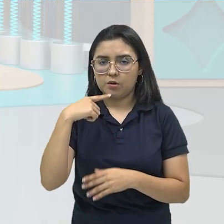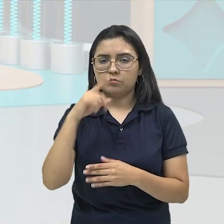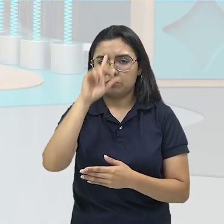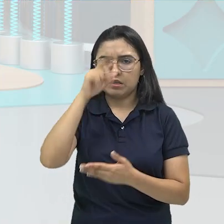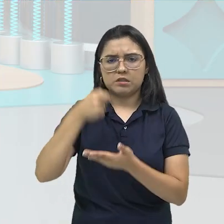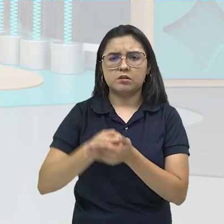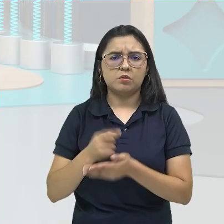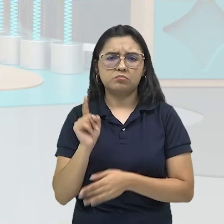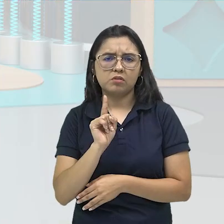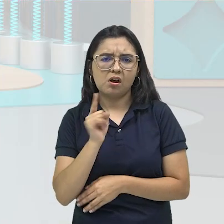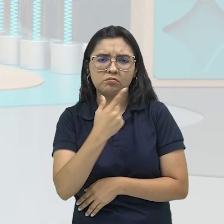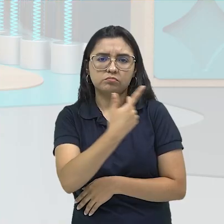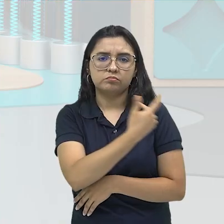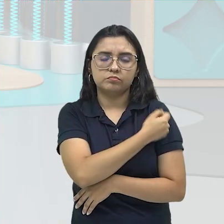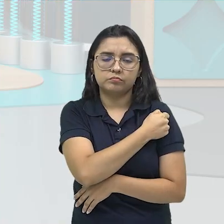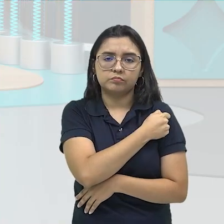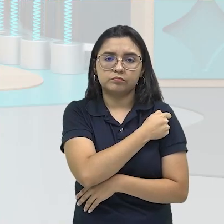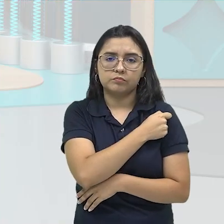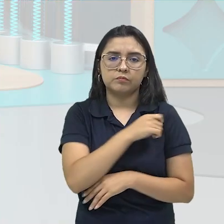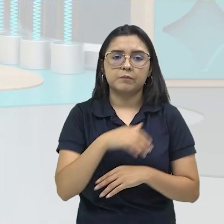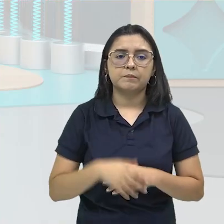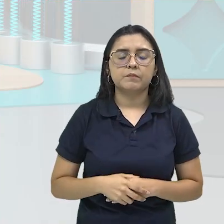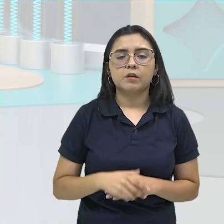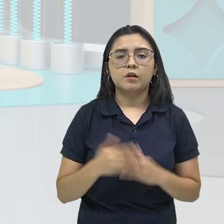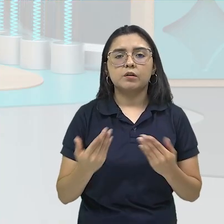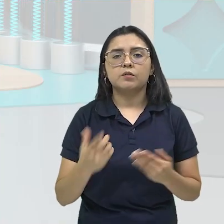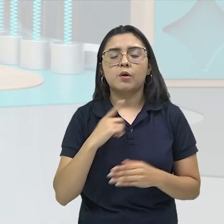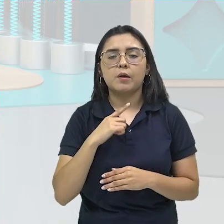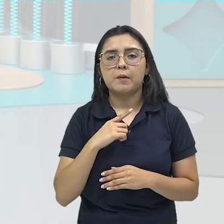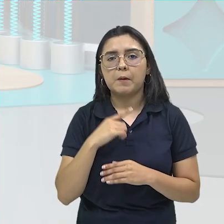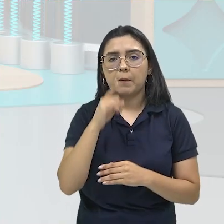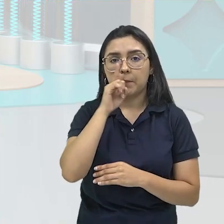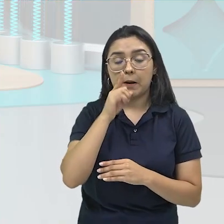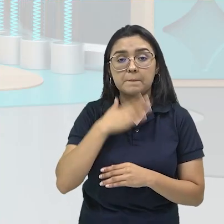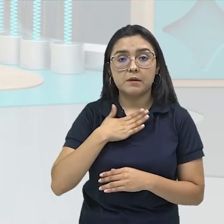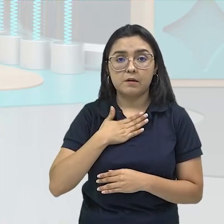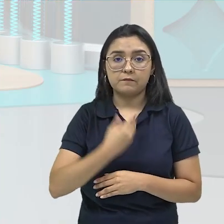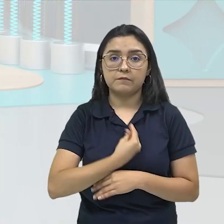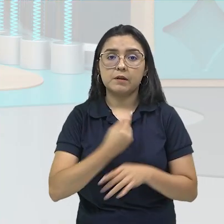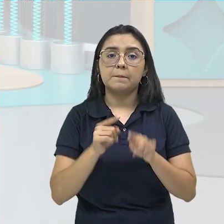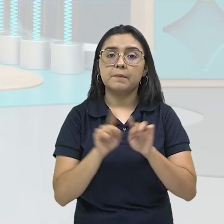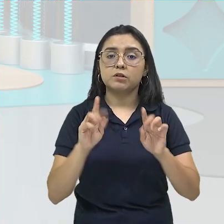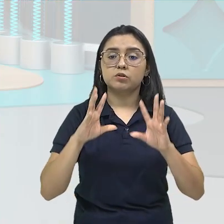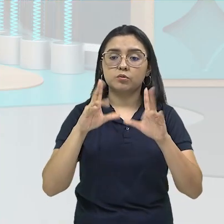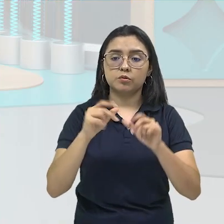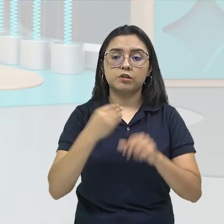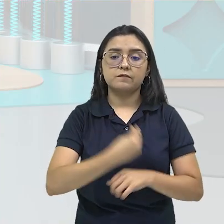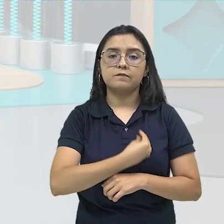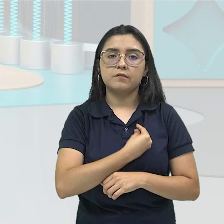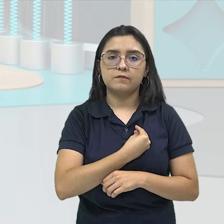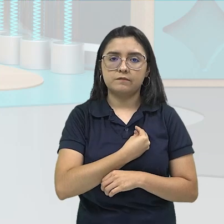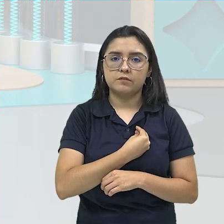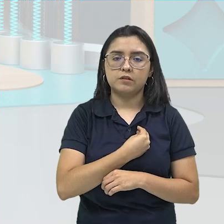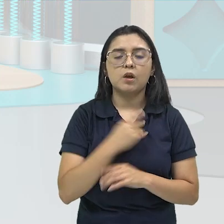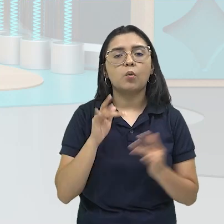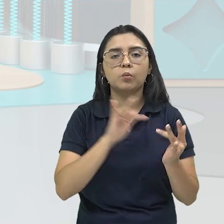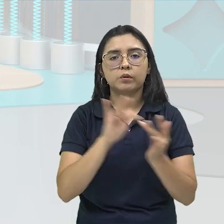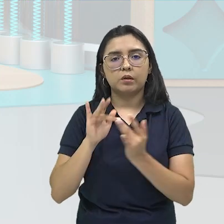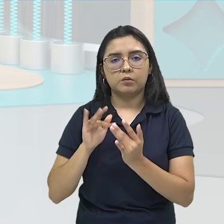me vacinar, eu não estou colocando em risco somente a mim, mas a todos que estão ao meu redor. Né?